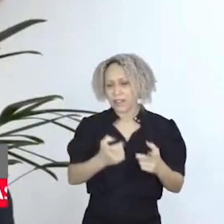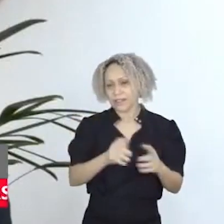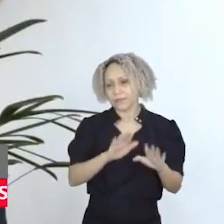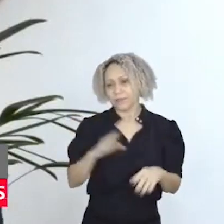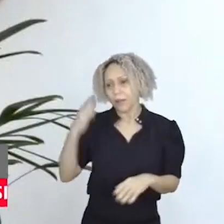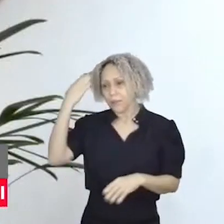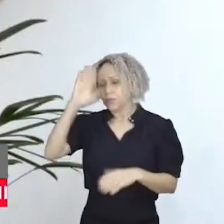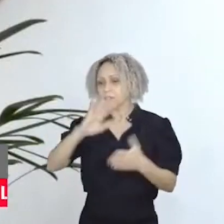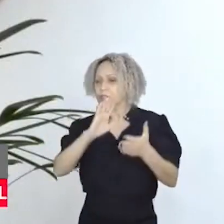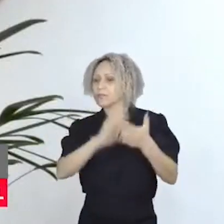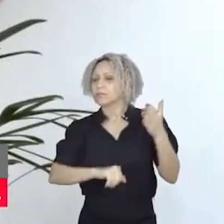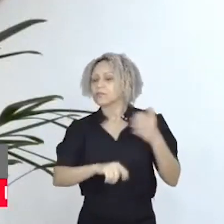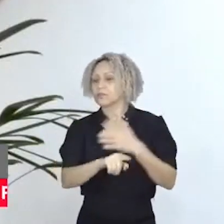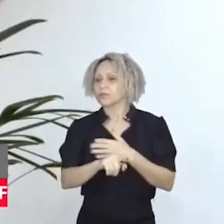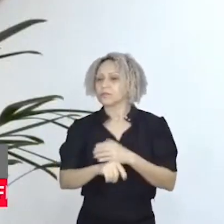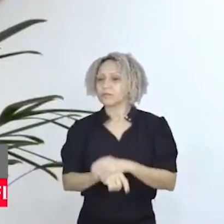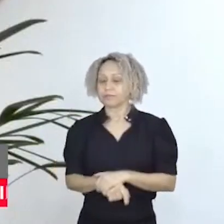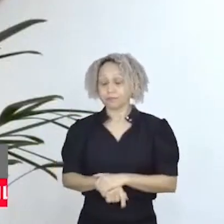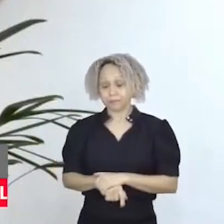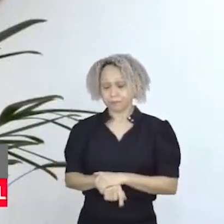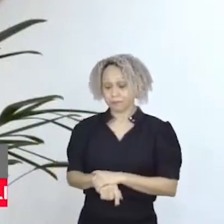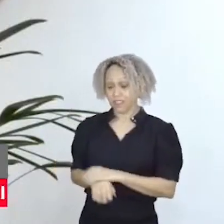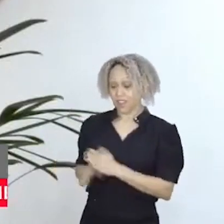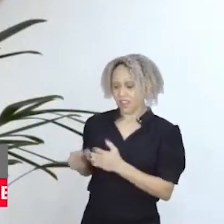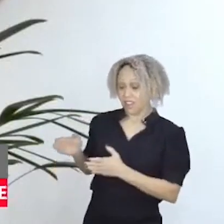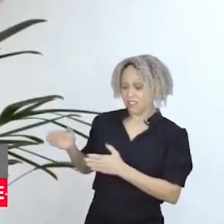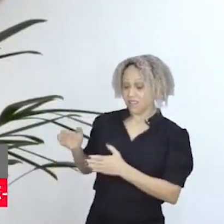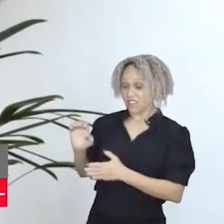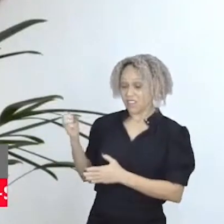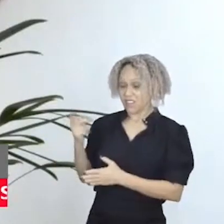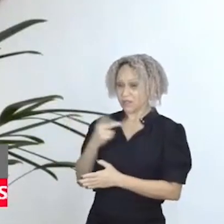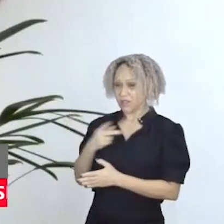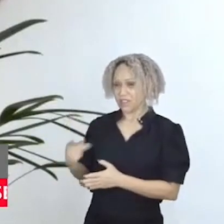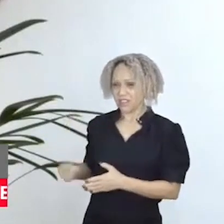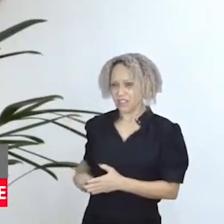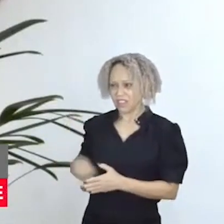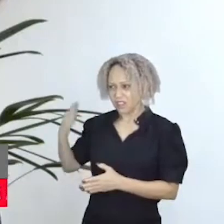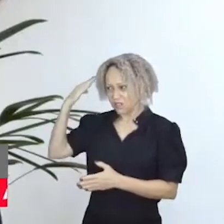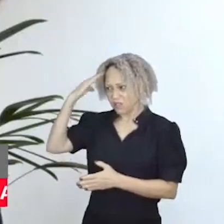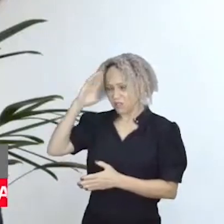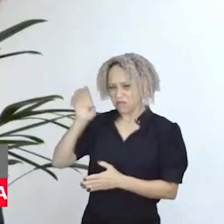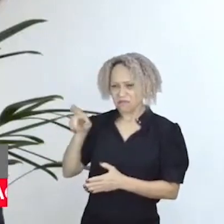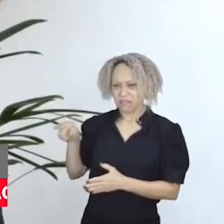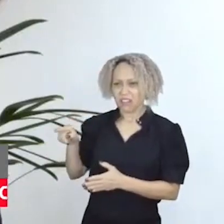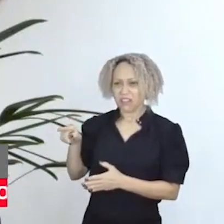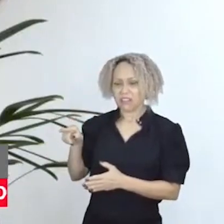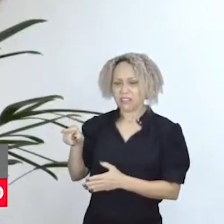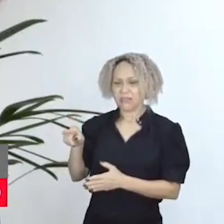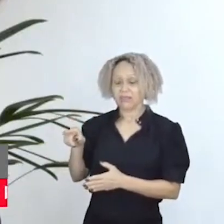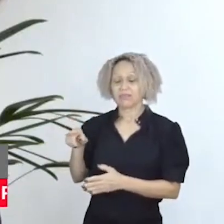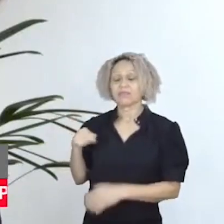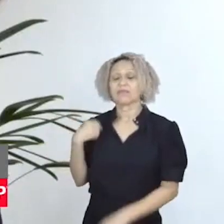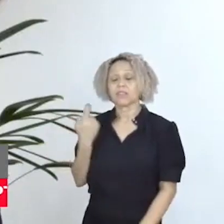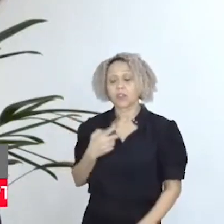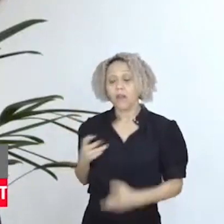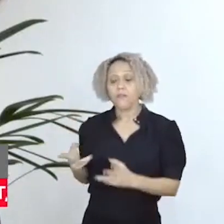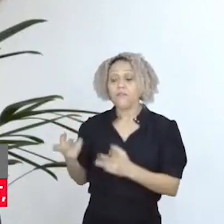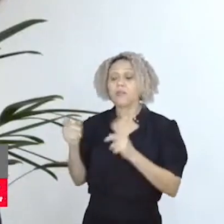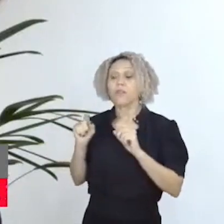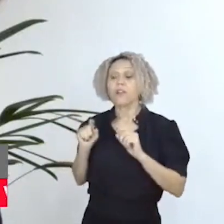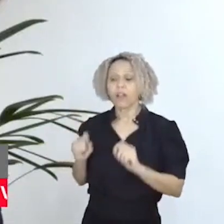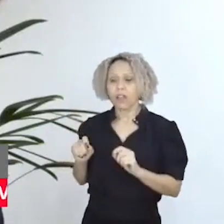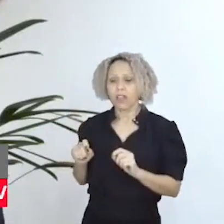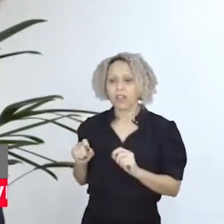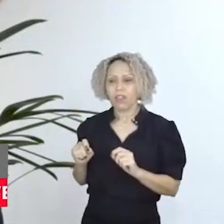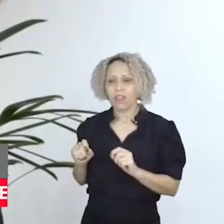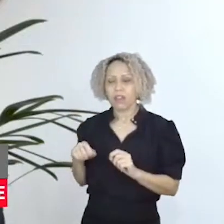No desgoverno do ex-presidente, a gente viu o resultado dessas medidas, né?